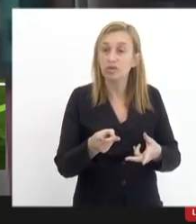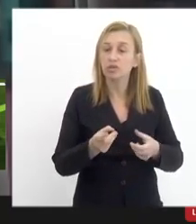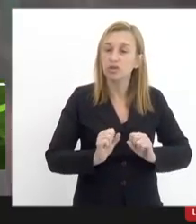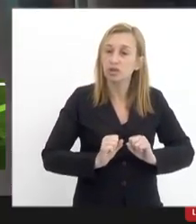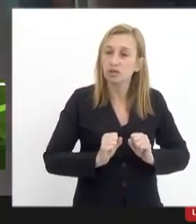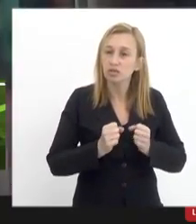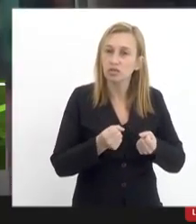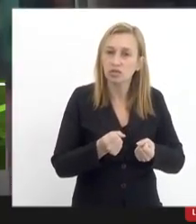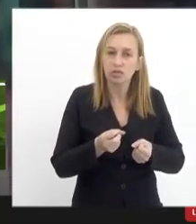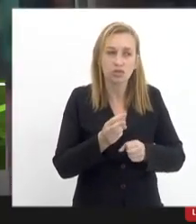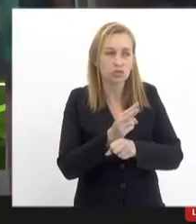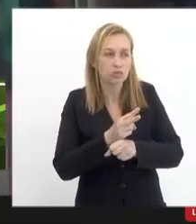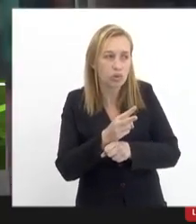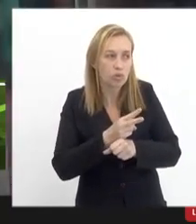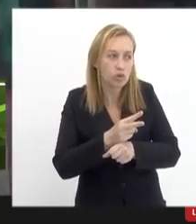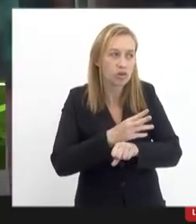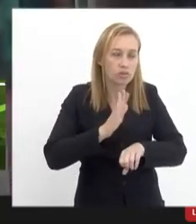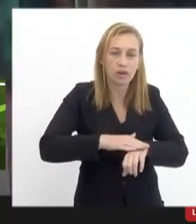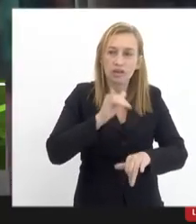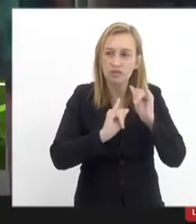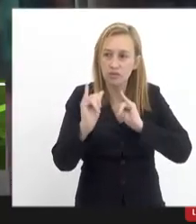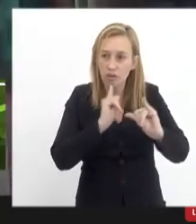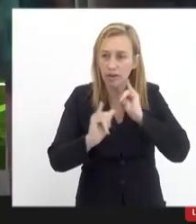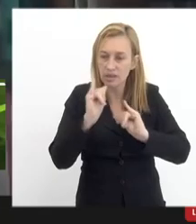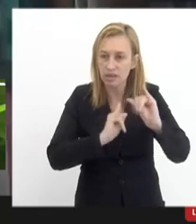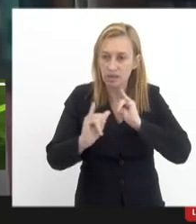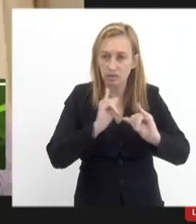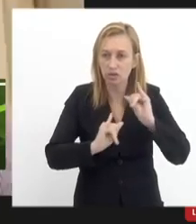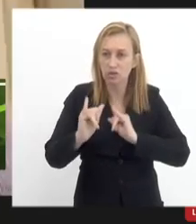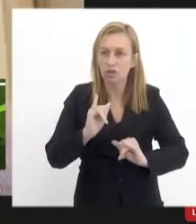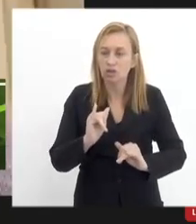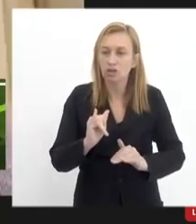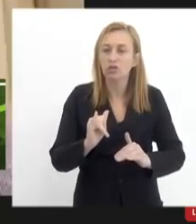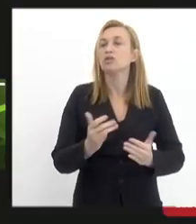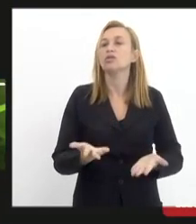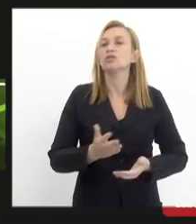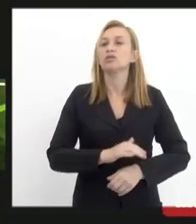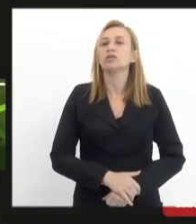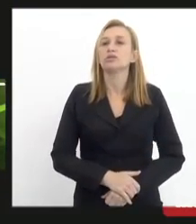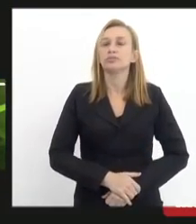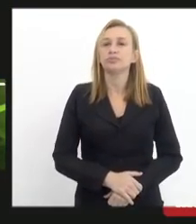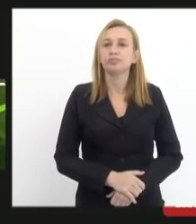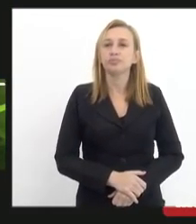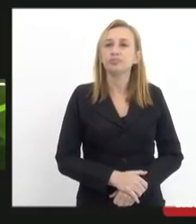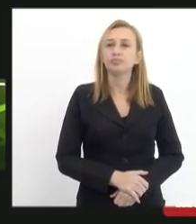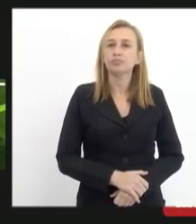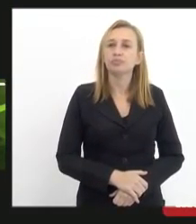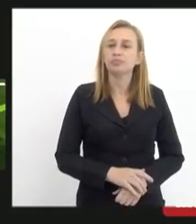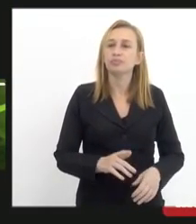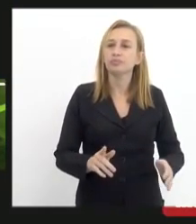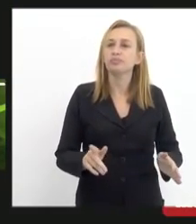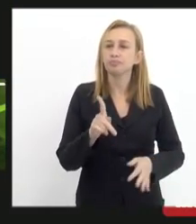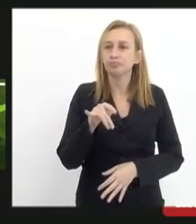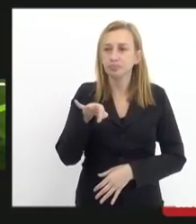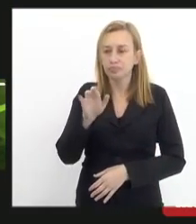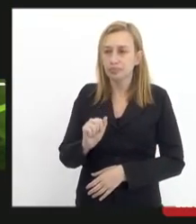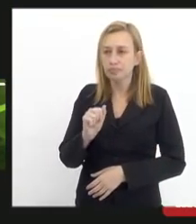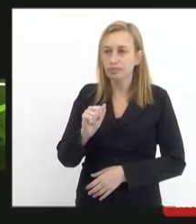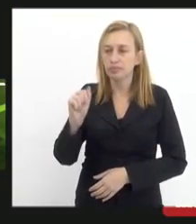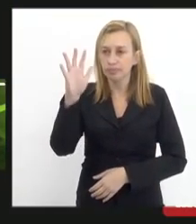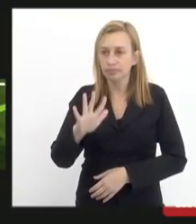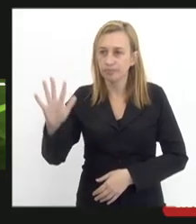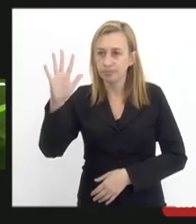ficar antenado, né? As relações com os processos nacionais. O Programa Nacional de Patrimônio